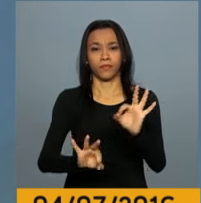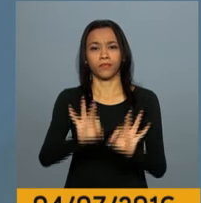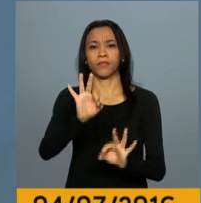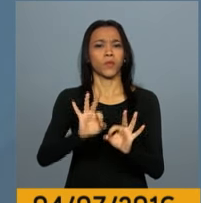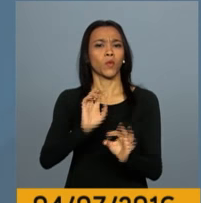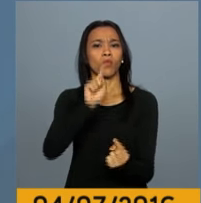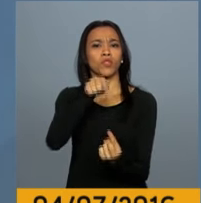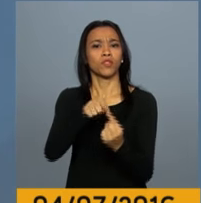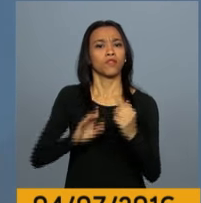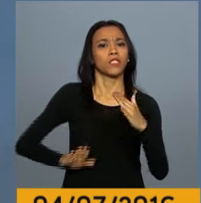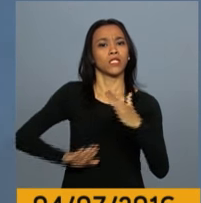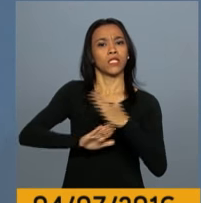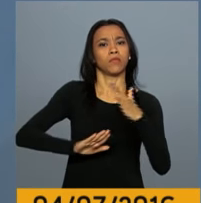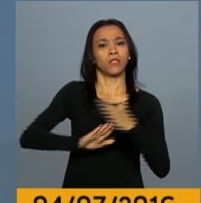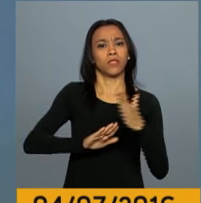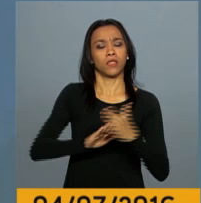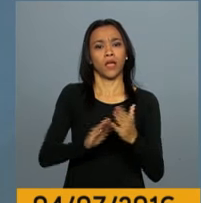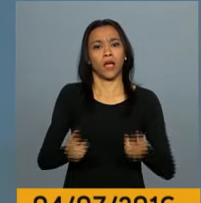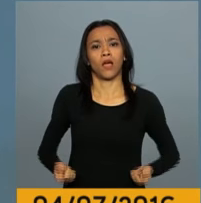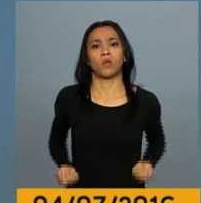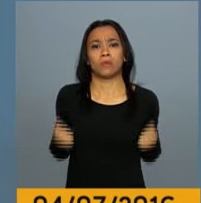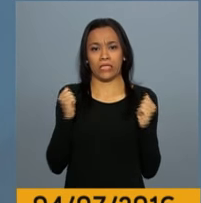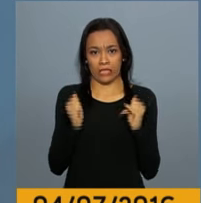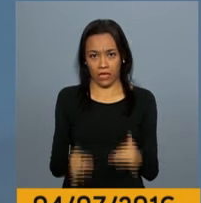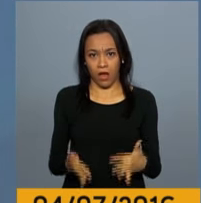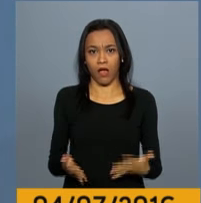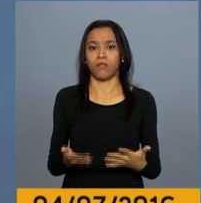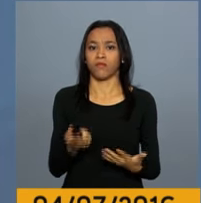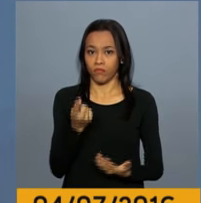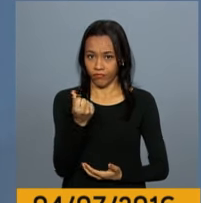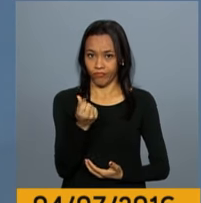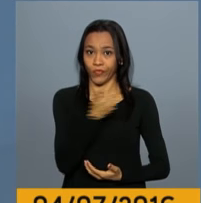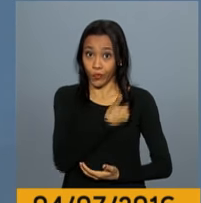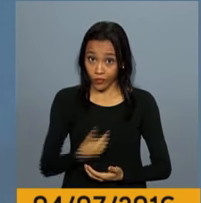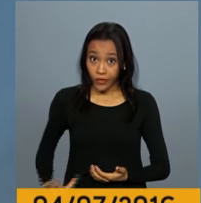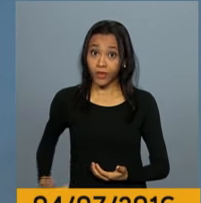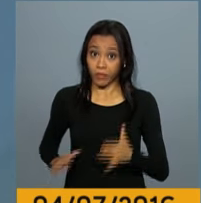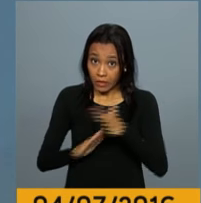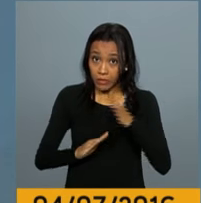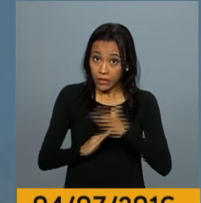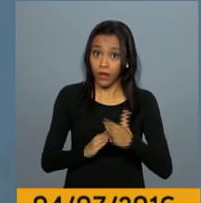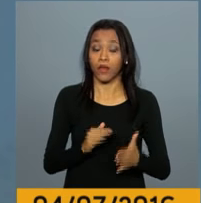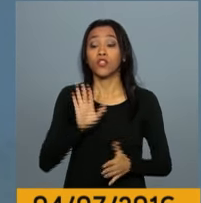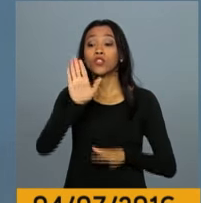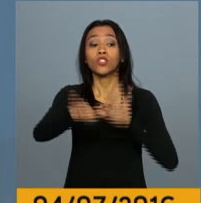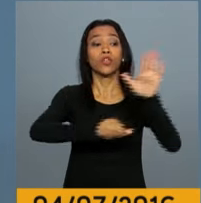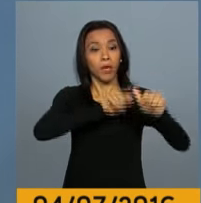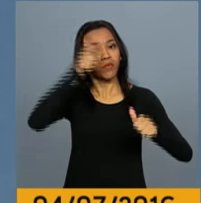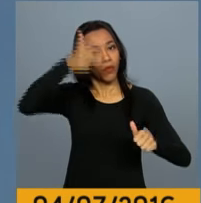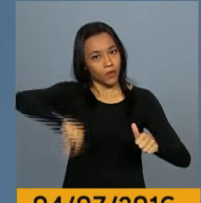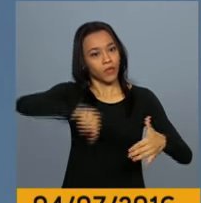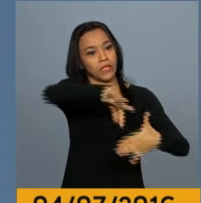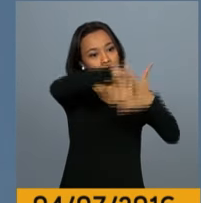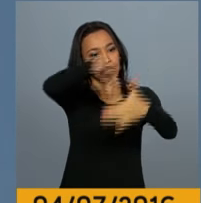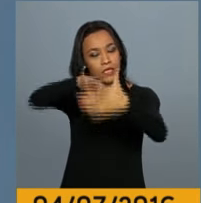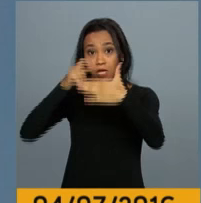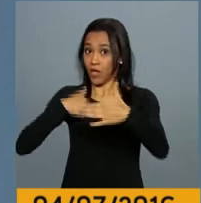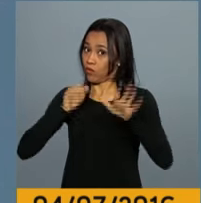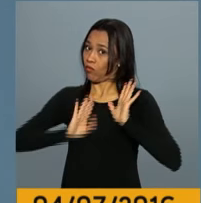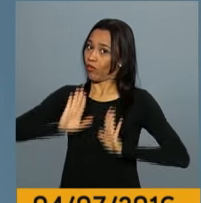teto dos gastos públicos, nós chamamos os líderes, que eu também tomo essa